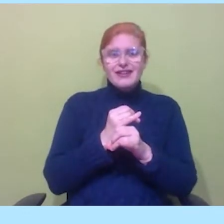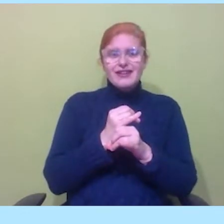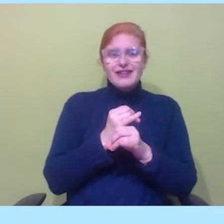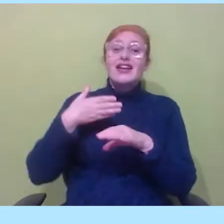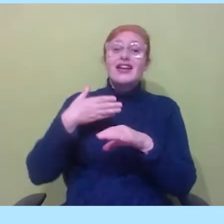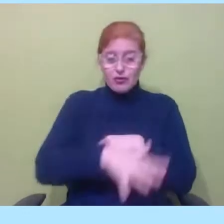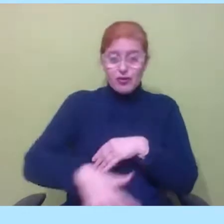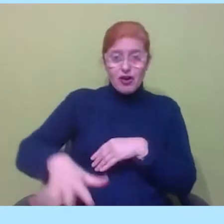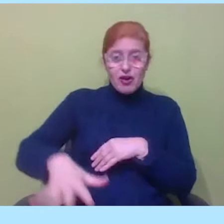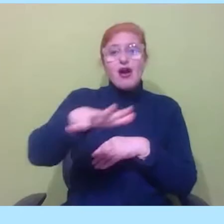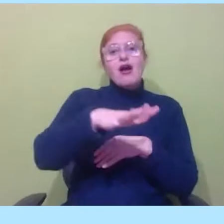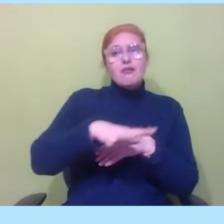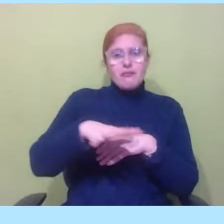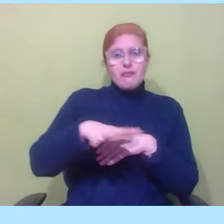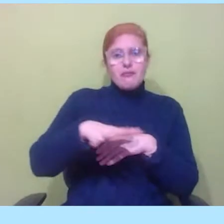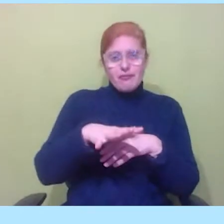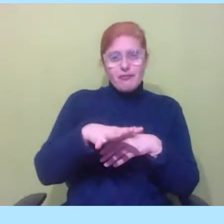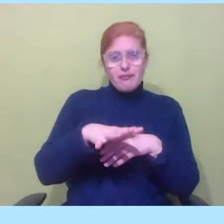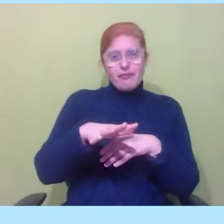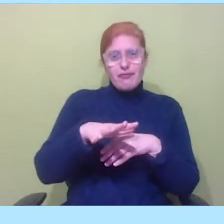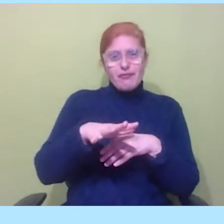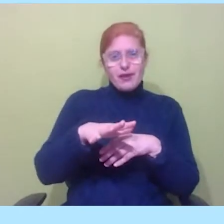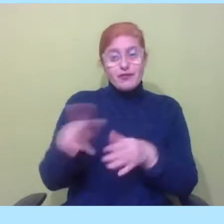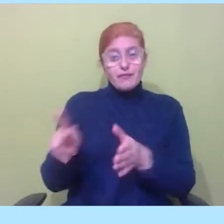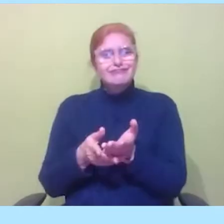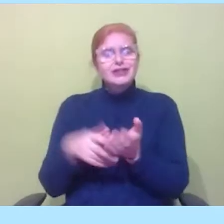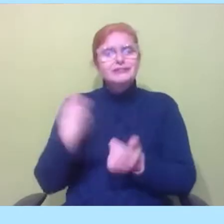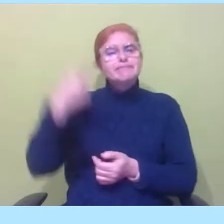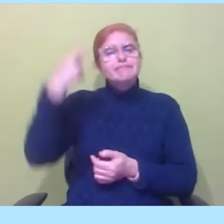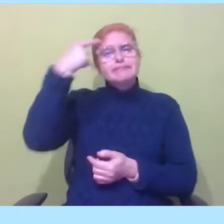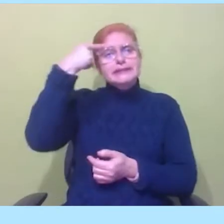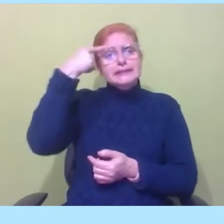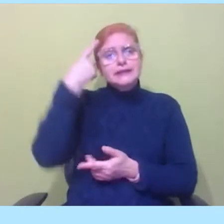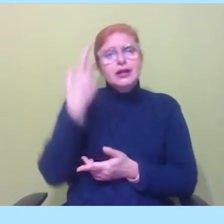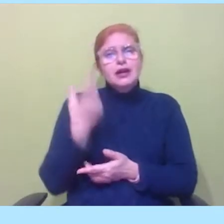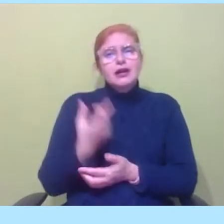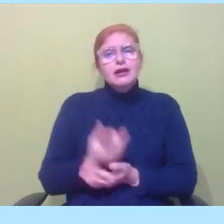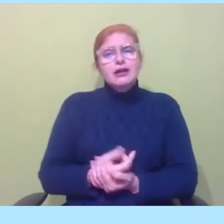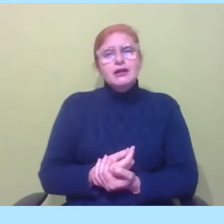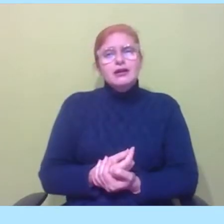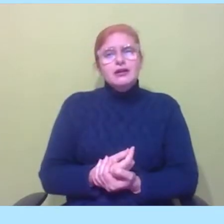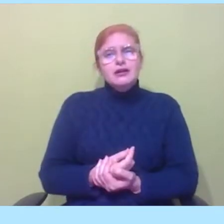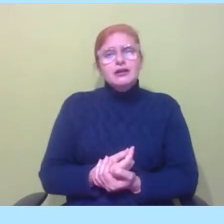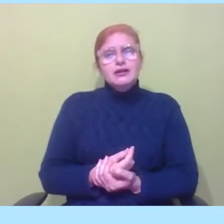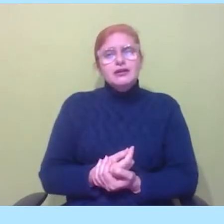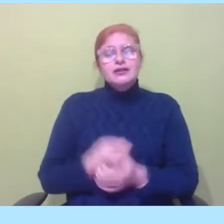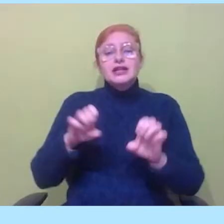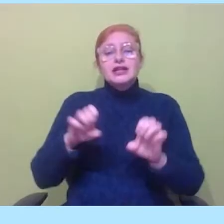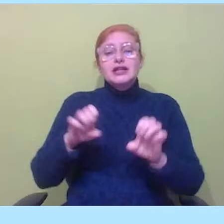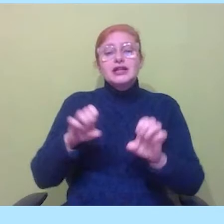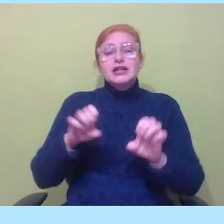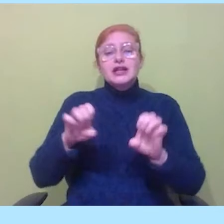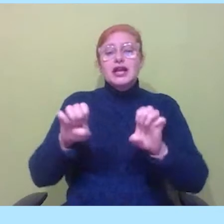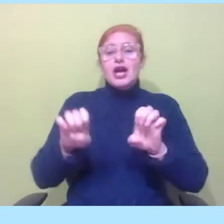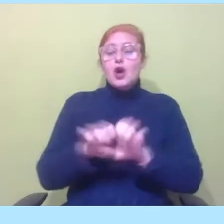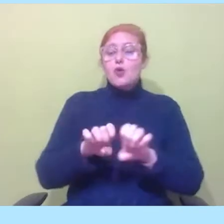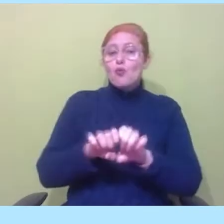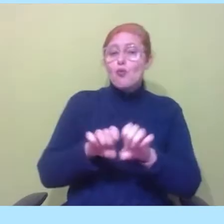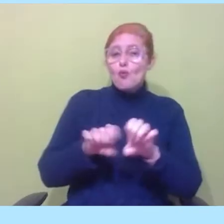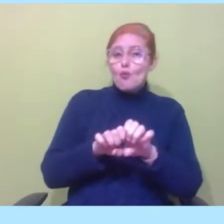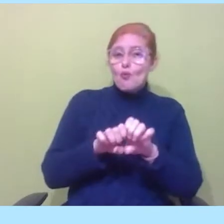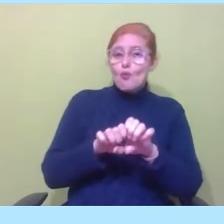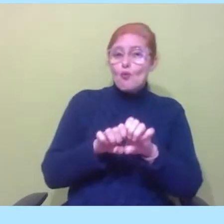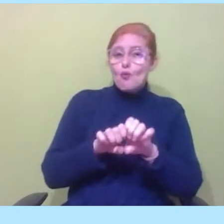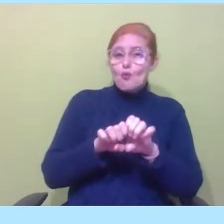deve pensar que se essas estruturas, como a Fer bem falou,